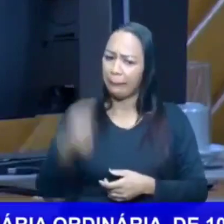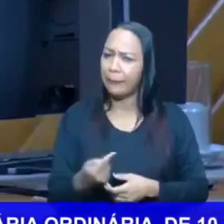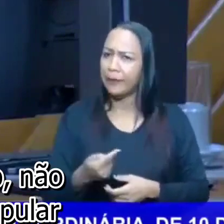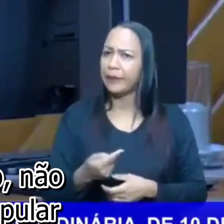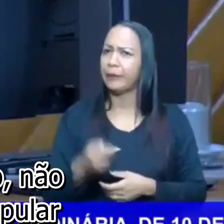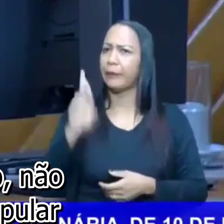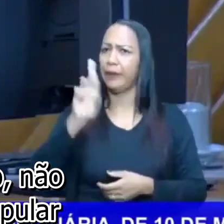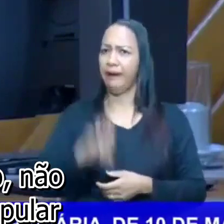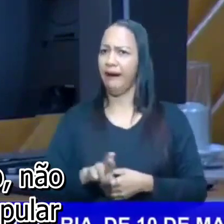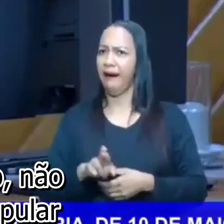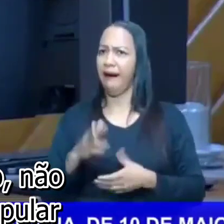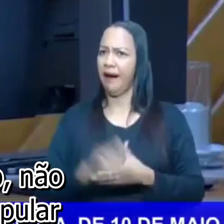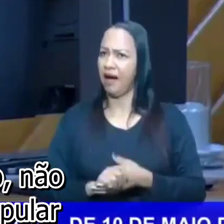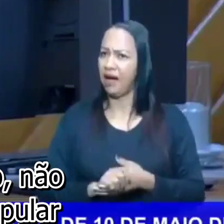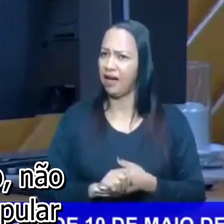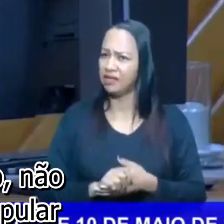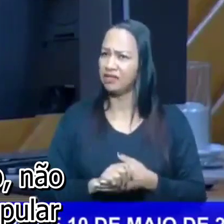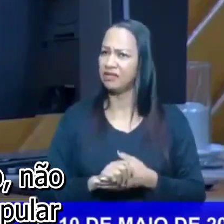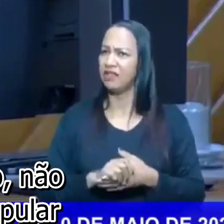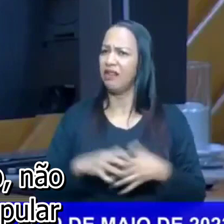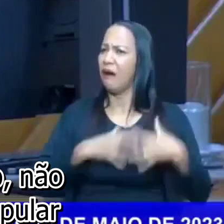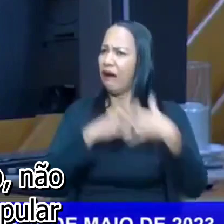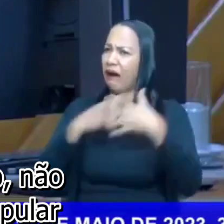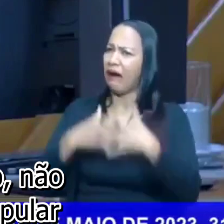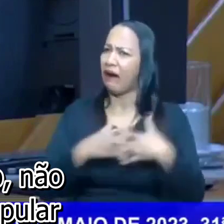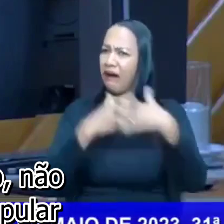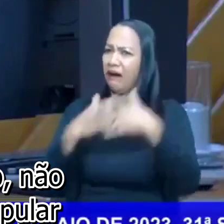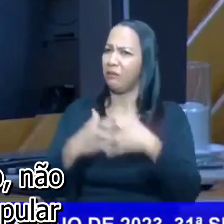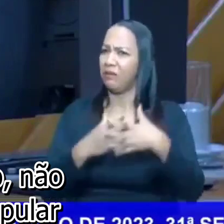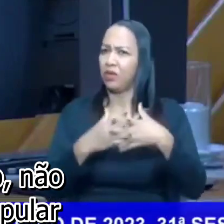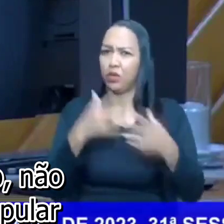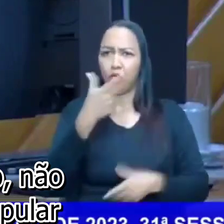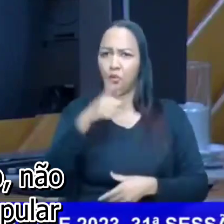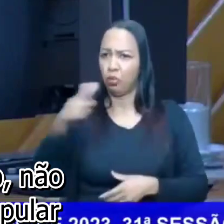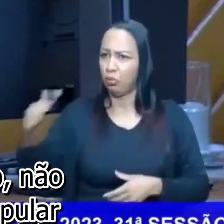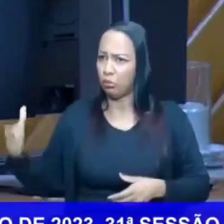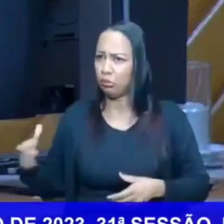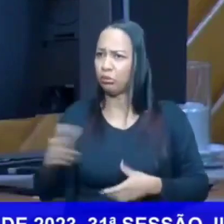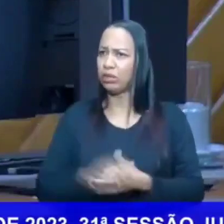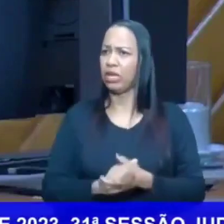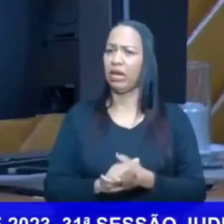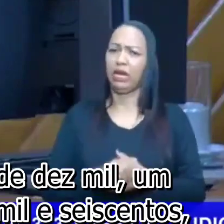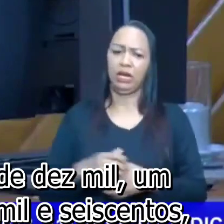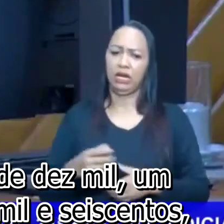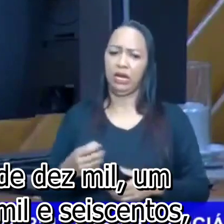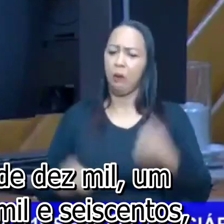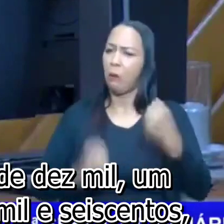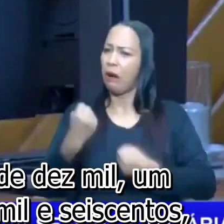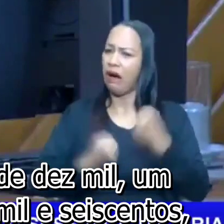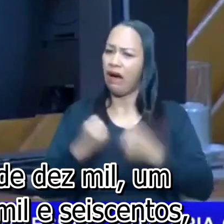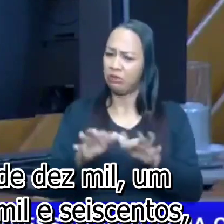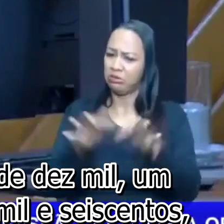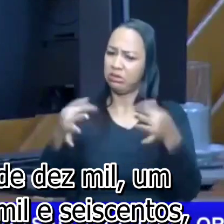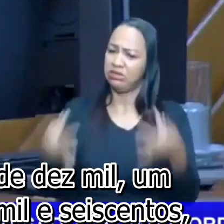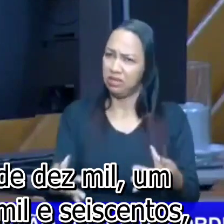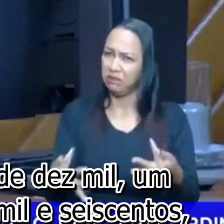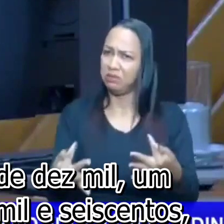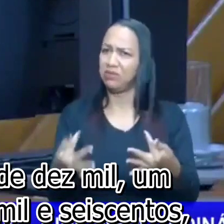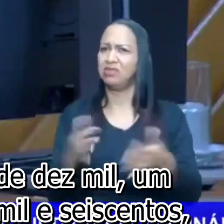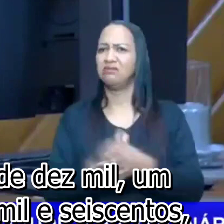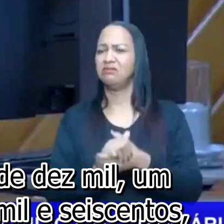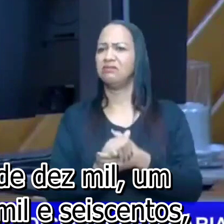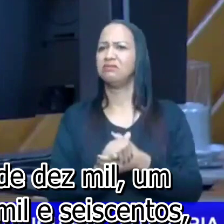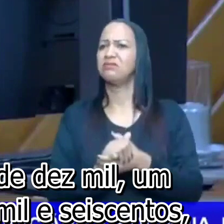óbvio, são veículos caminhonetes, etc., por óbvio, não vão ter o mesmo preço de um carro popular. Mas os carros populares